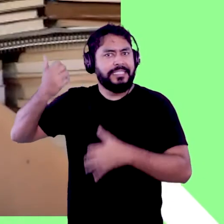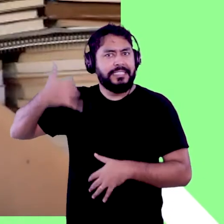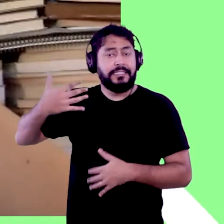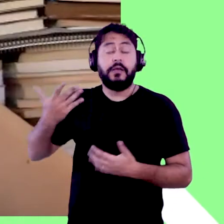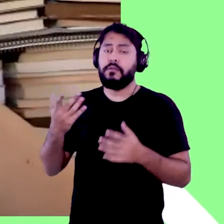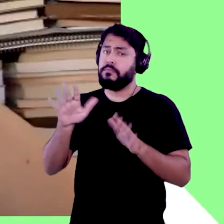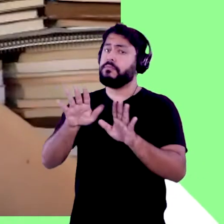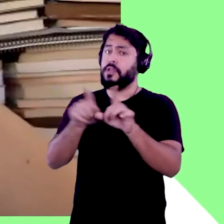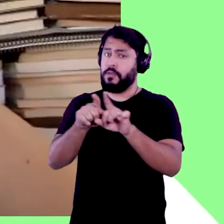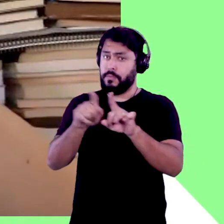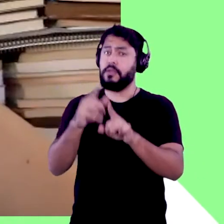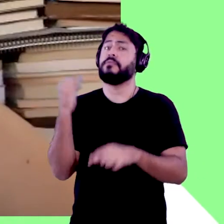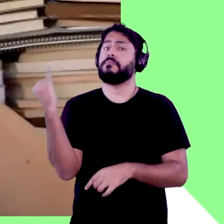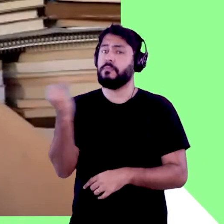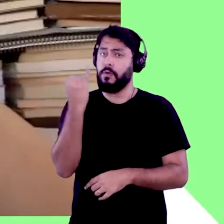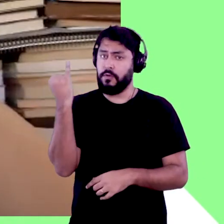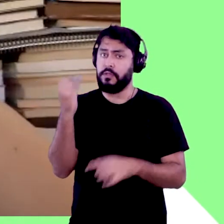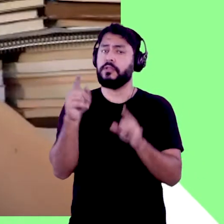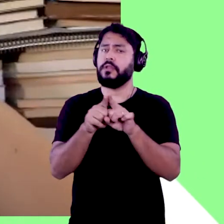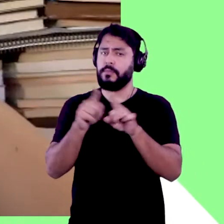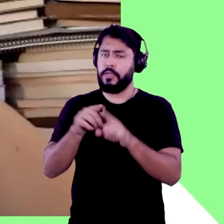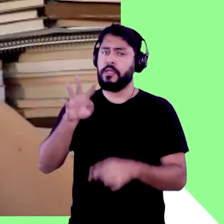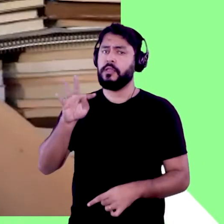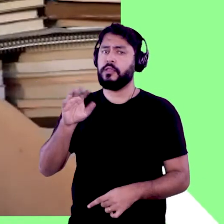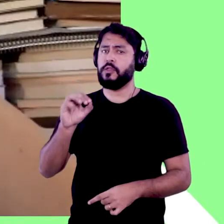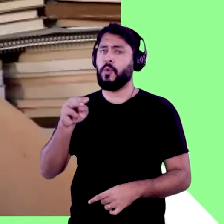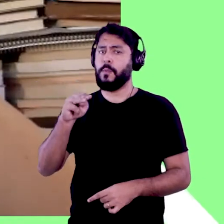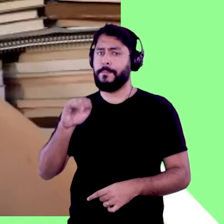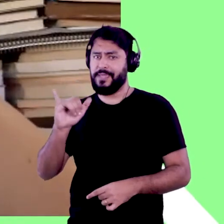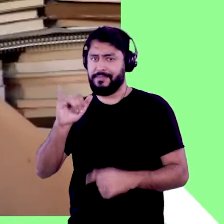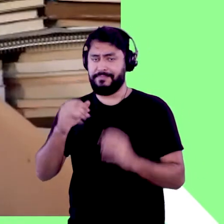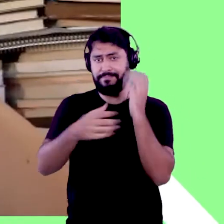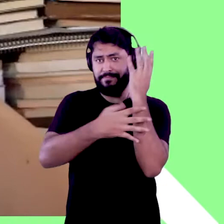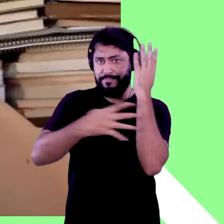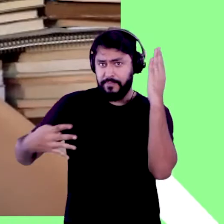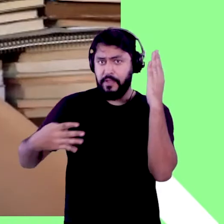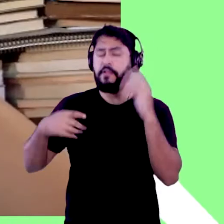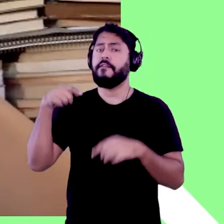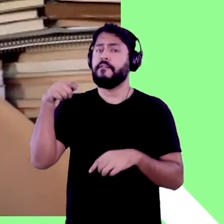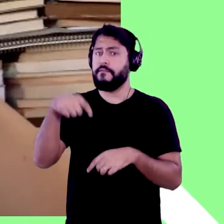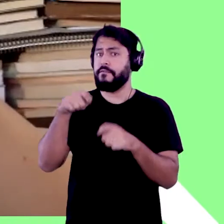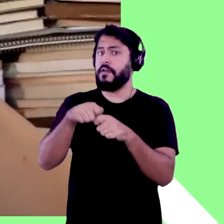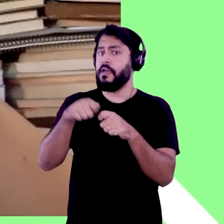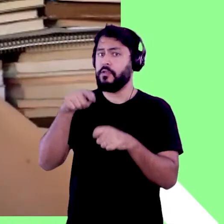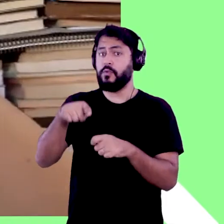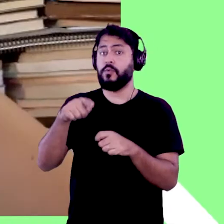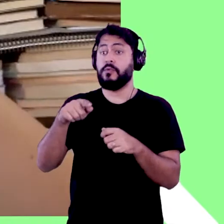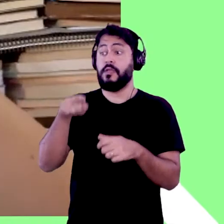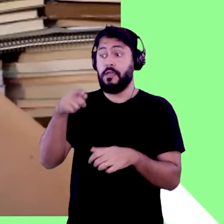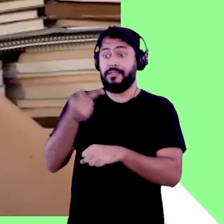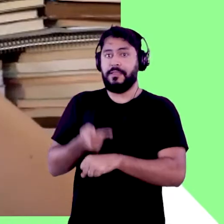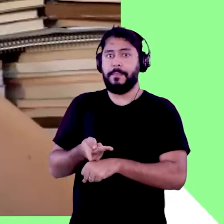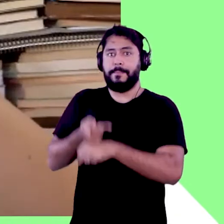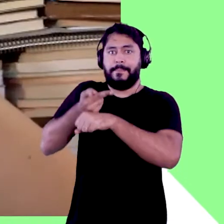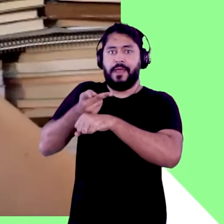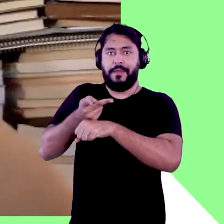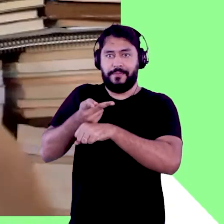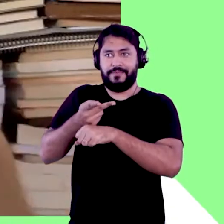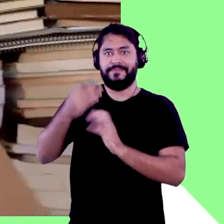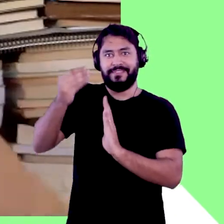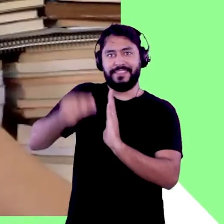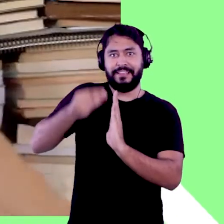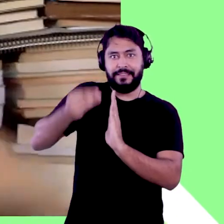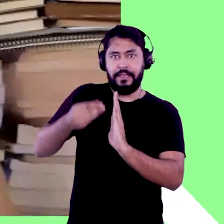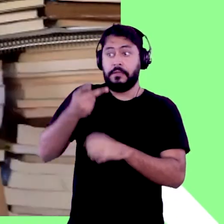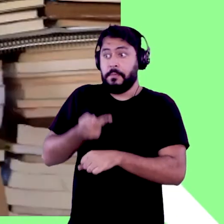acho muito importante o que o Tomiotaki tem feito, né? Primeiro, esse prêmio de design, e que